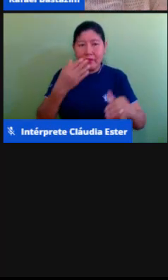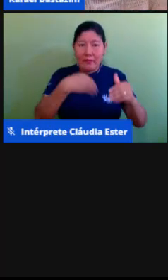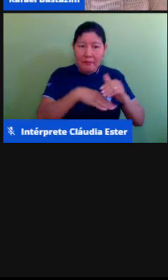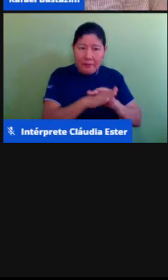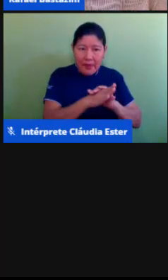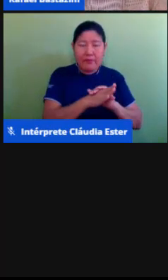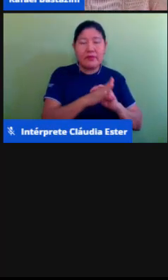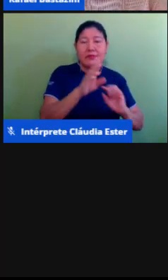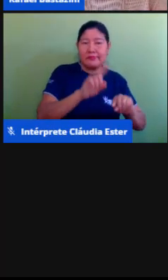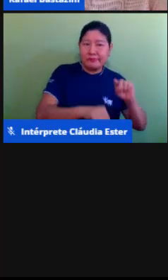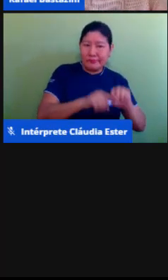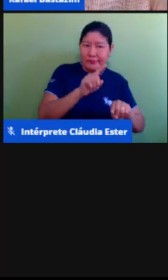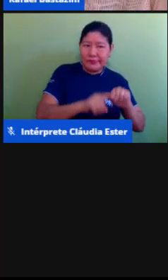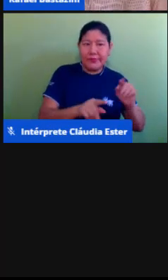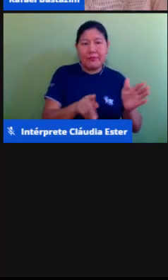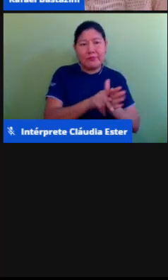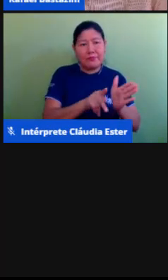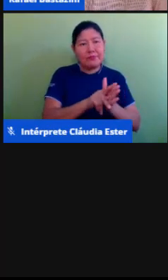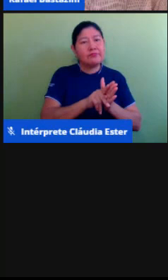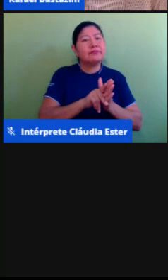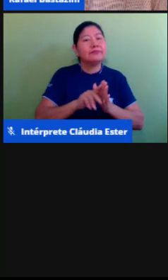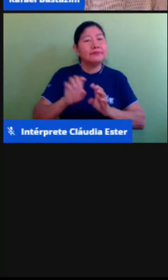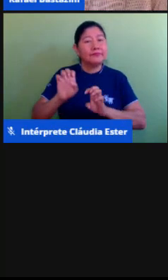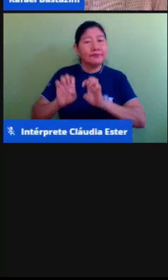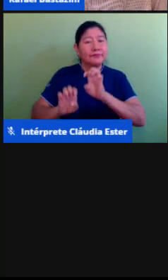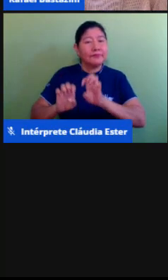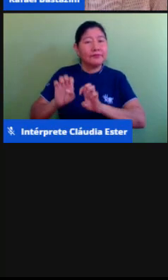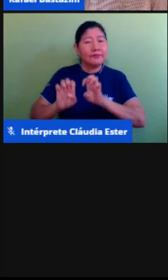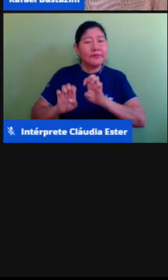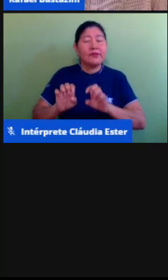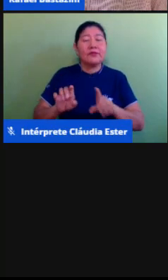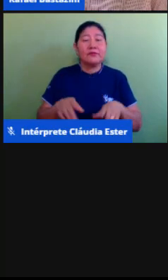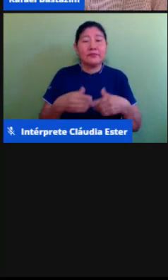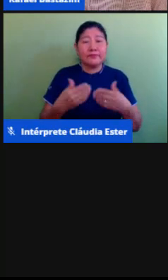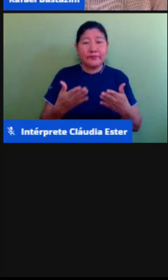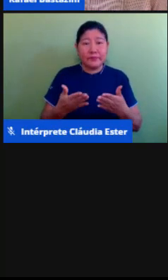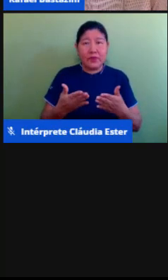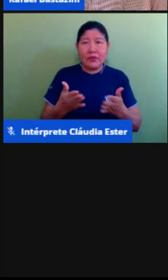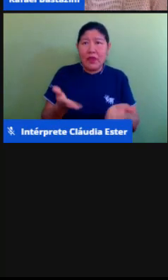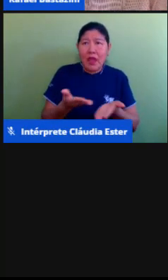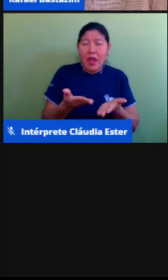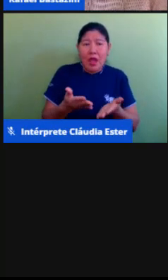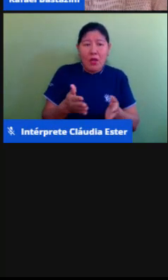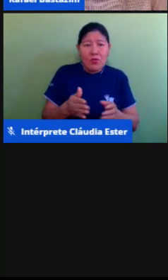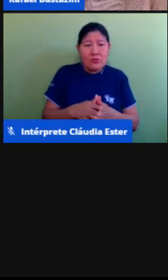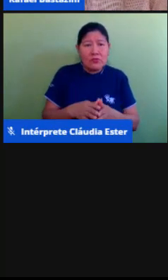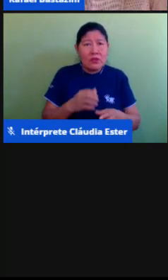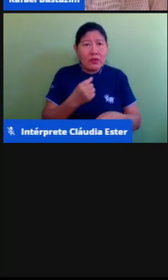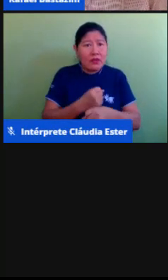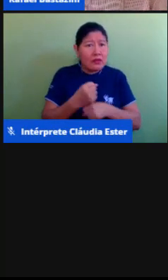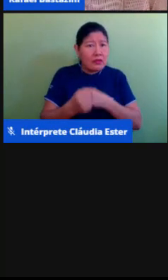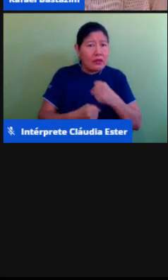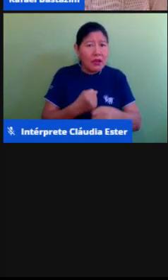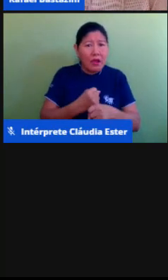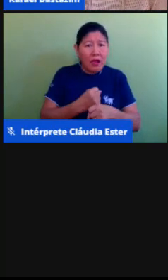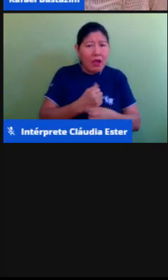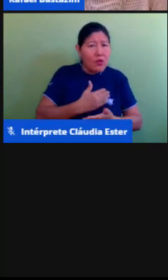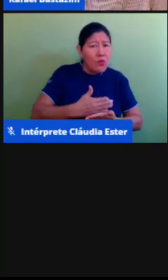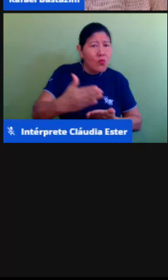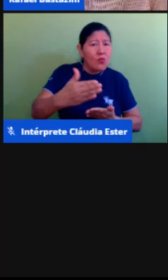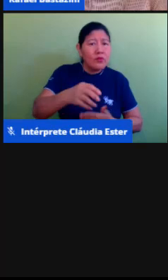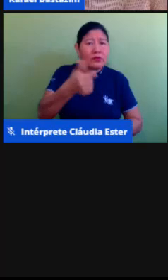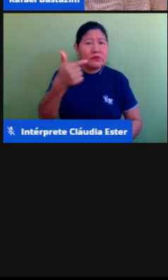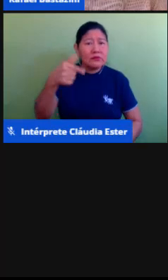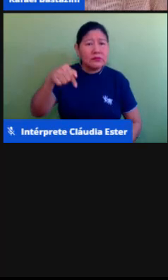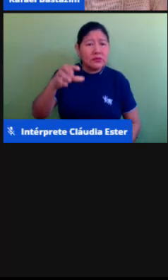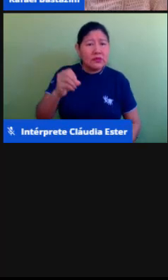atividade industrial, inclusive. E já passado 70 anos, mantiveram-se as formas espaciais, mas